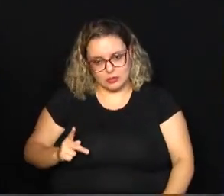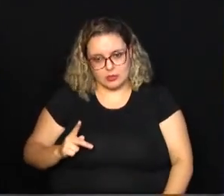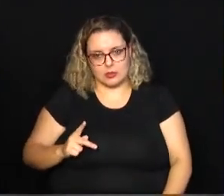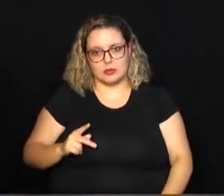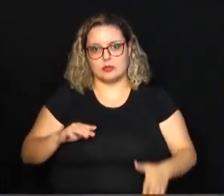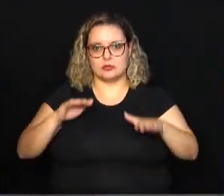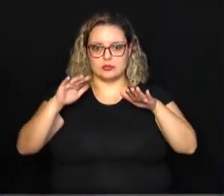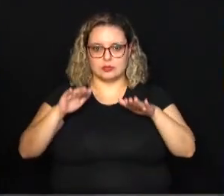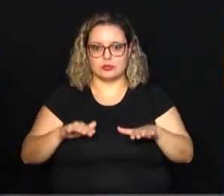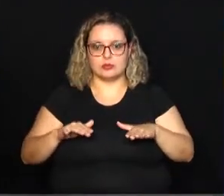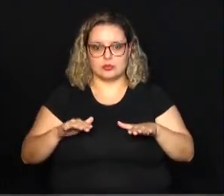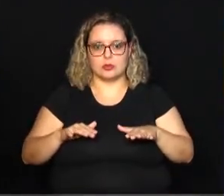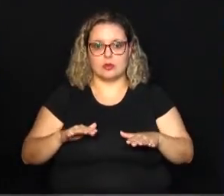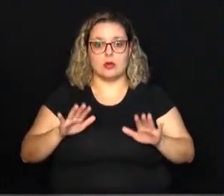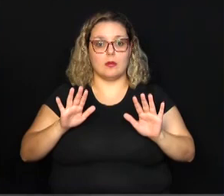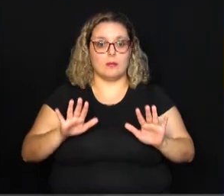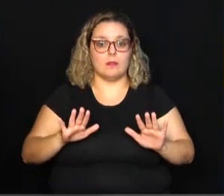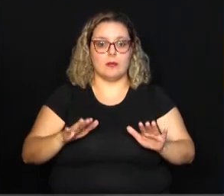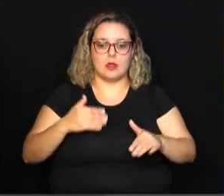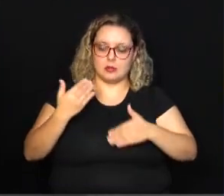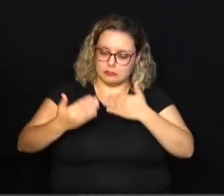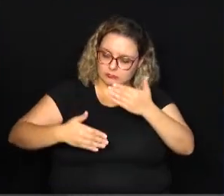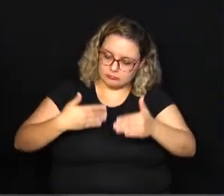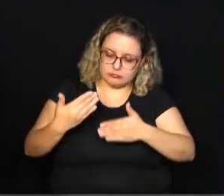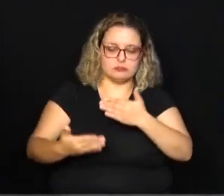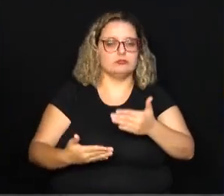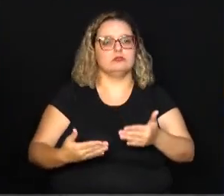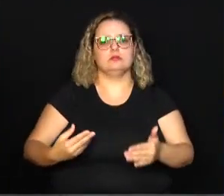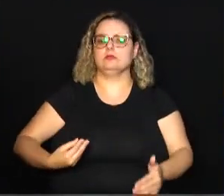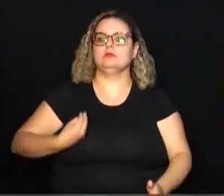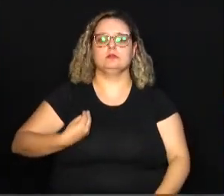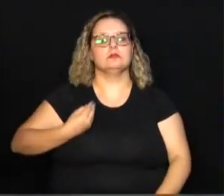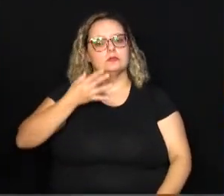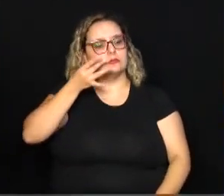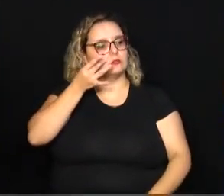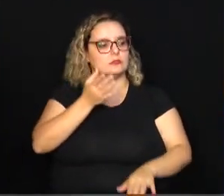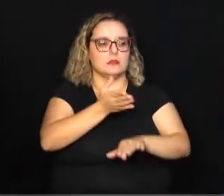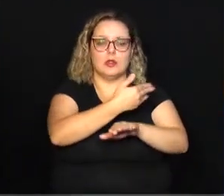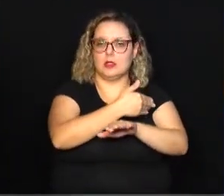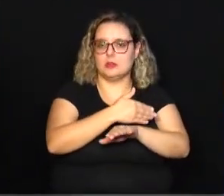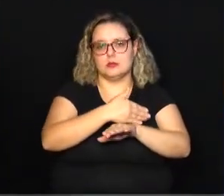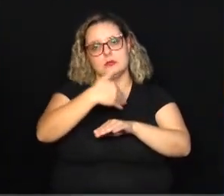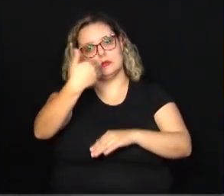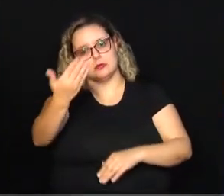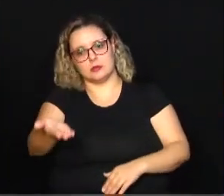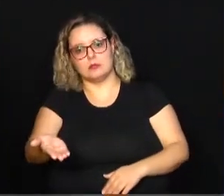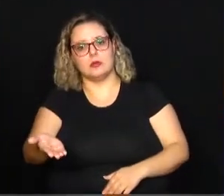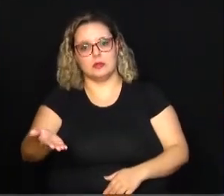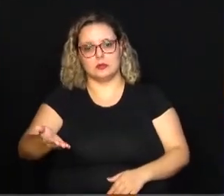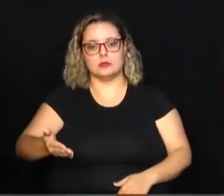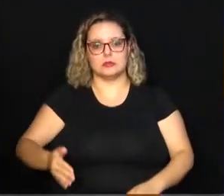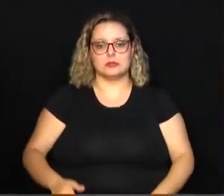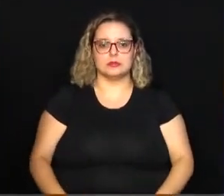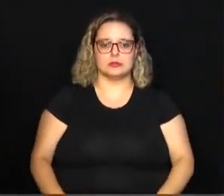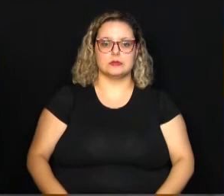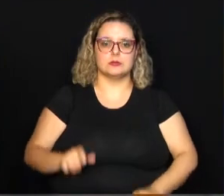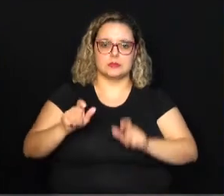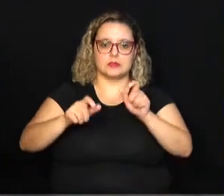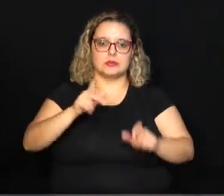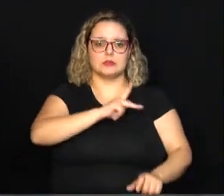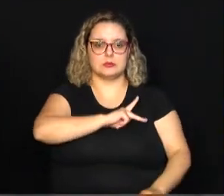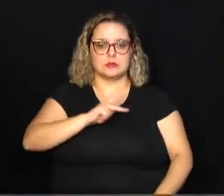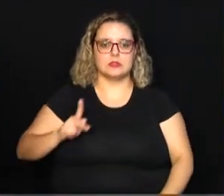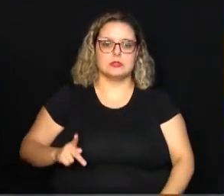mas a instituição continua depois de mim, esteve presente antes de mim. Então, eu estou à disposição para sempre que precisar alguns